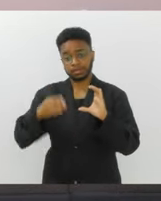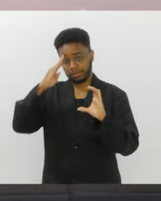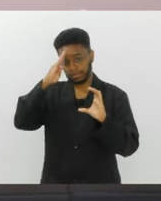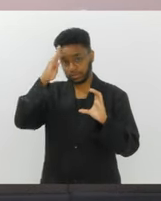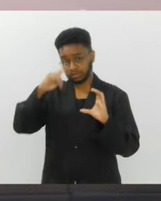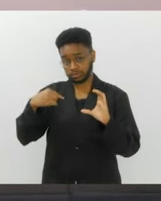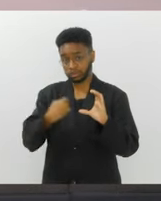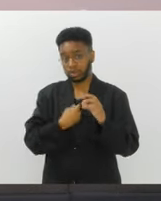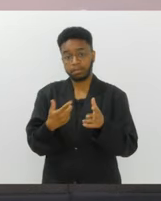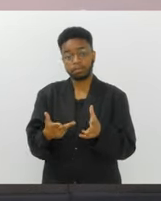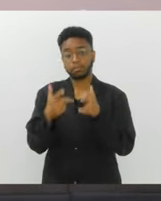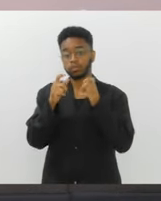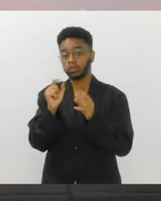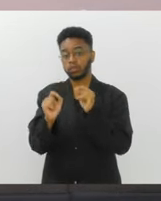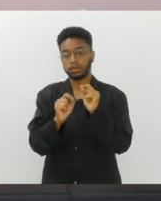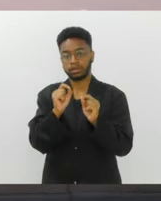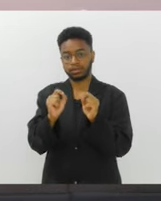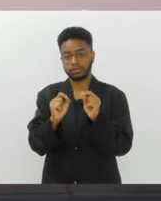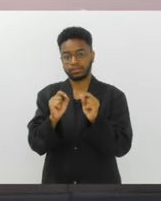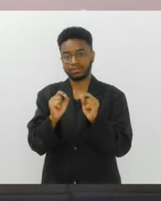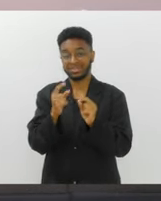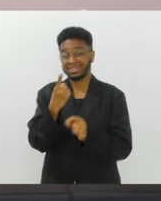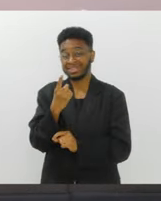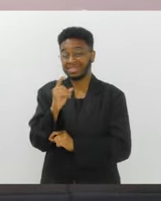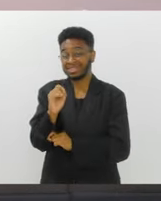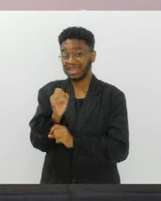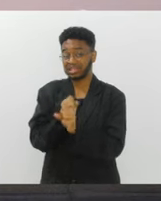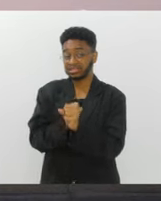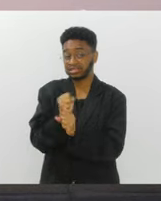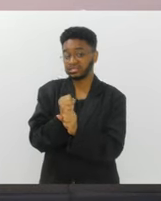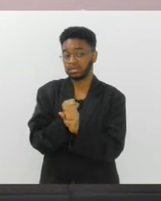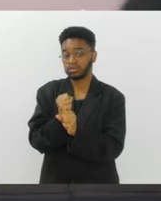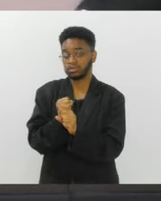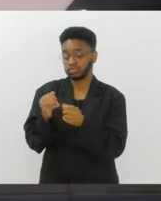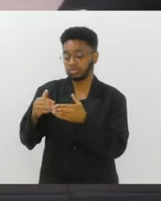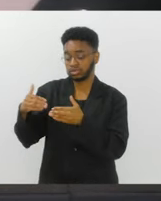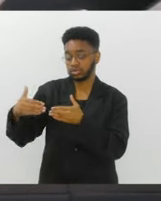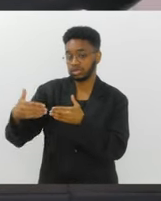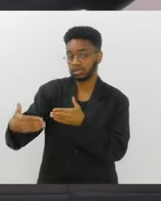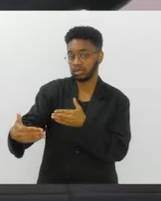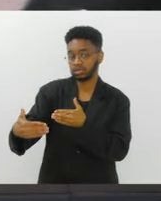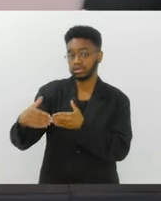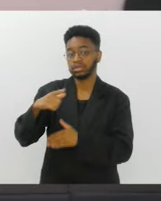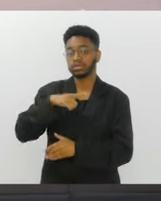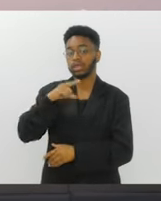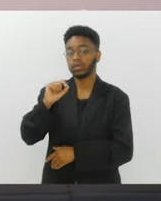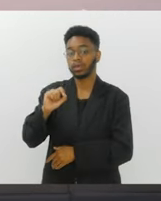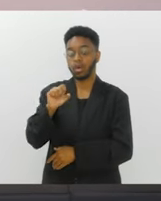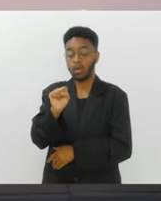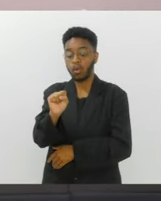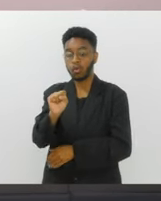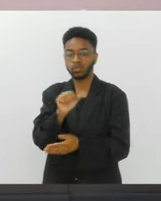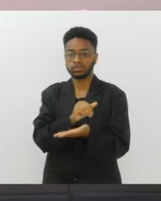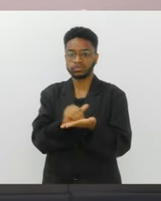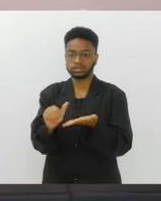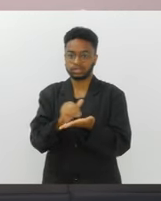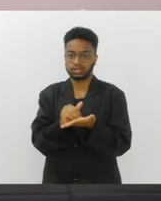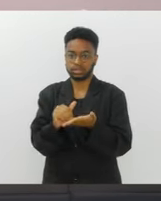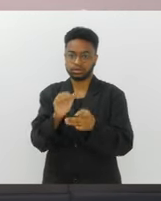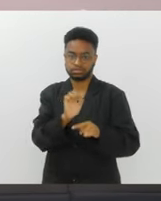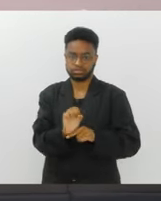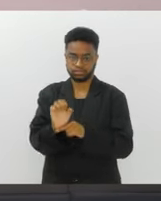sensível é de uma década você ter tido 8 secretários de